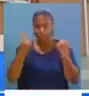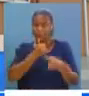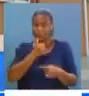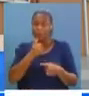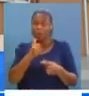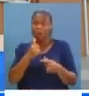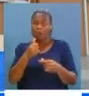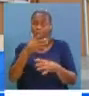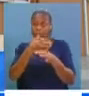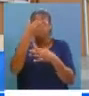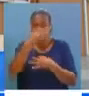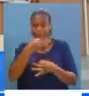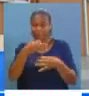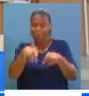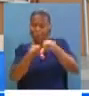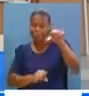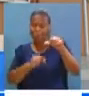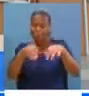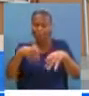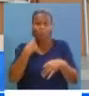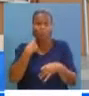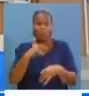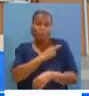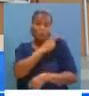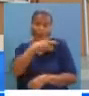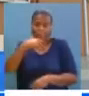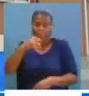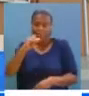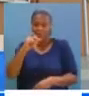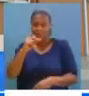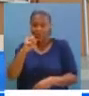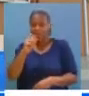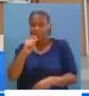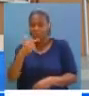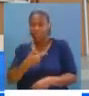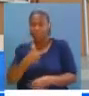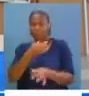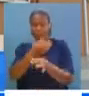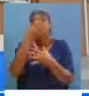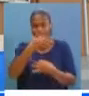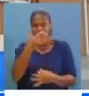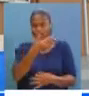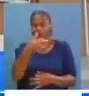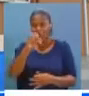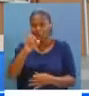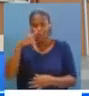cerimónia de entrega de diplomas de final de curso da Unipiaget, que está a celebrar o seu 18º aniversário.